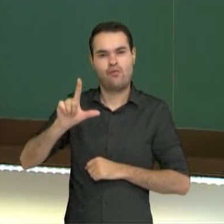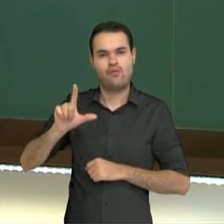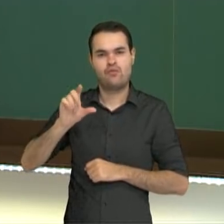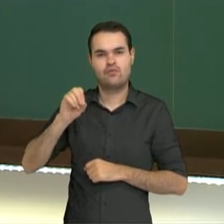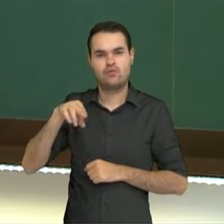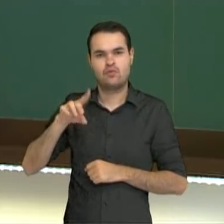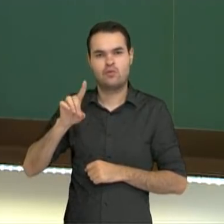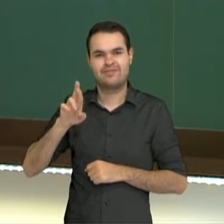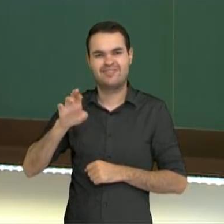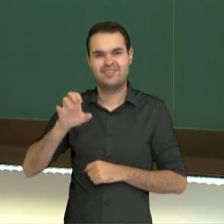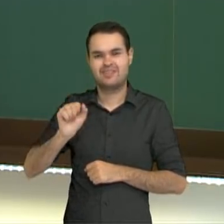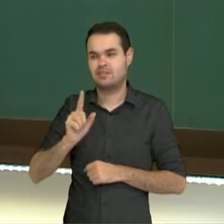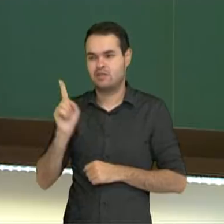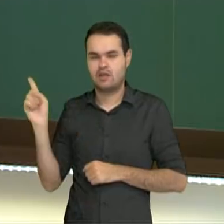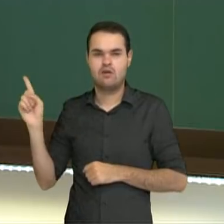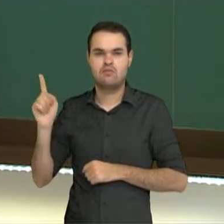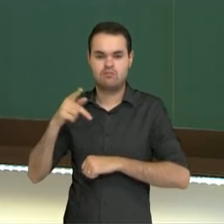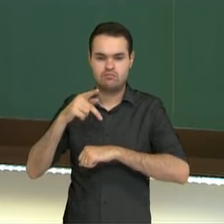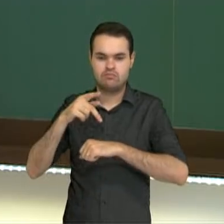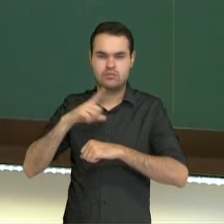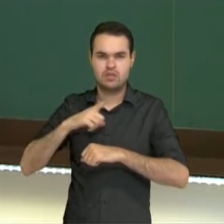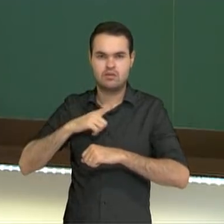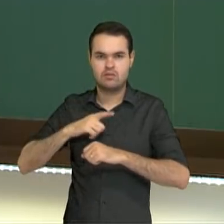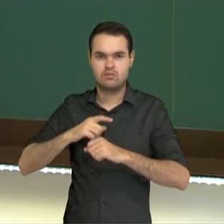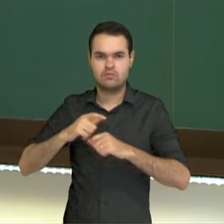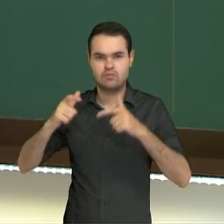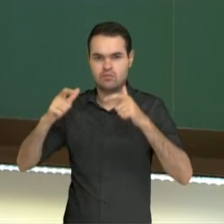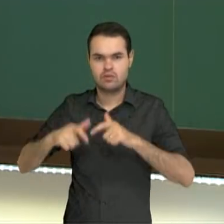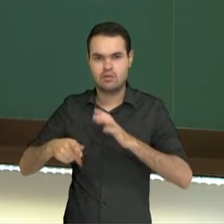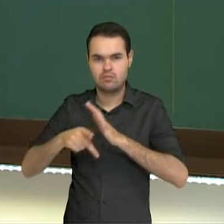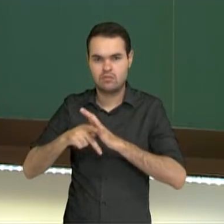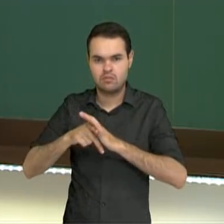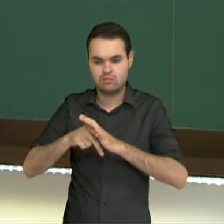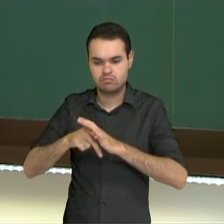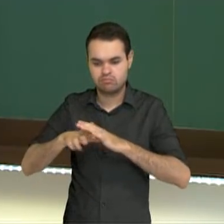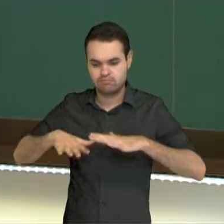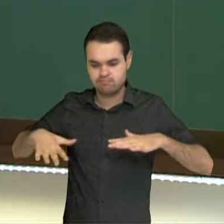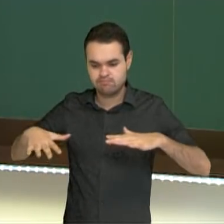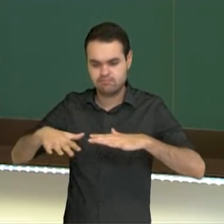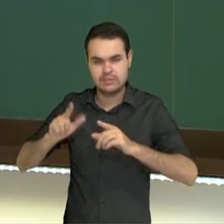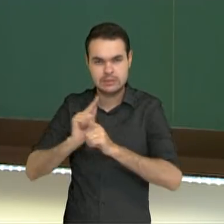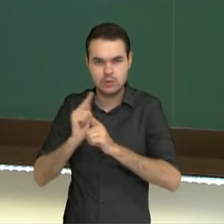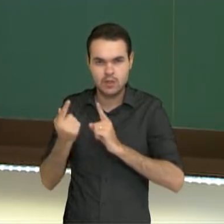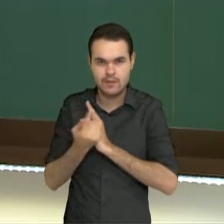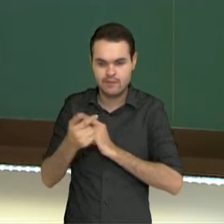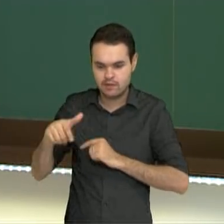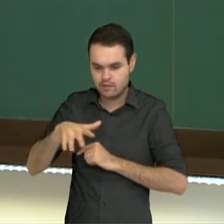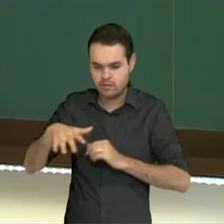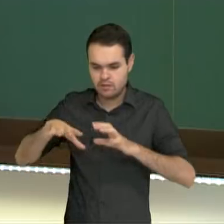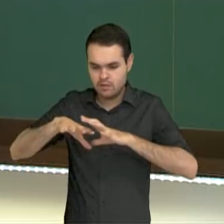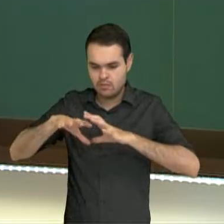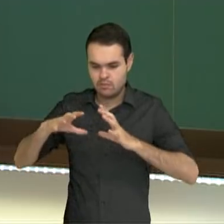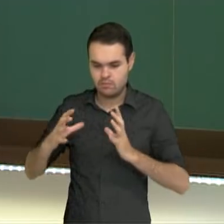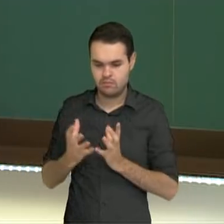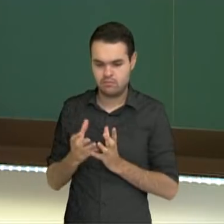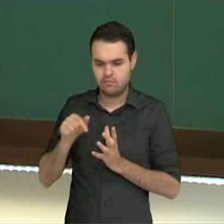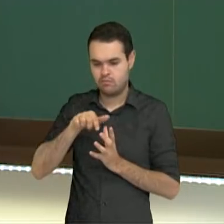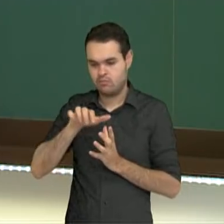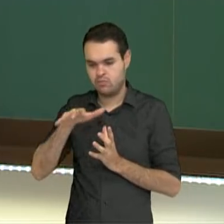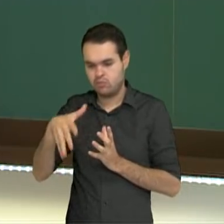nome, certo? E aí, ele se torna a referência mundial ali para as horas. A partir dele é que